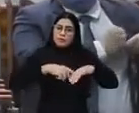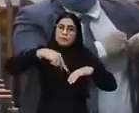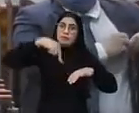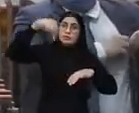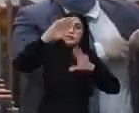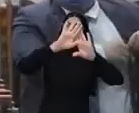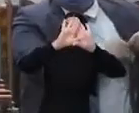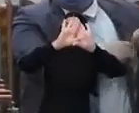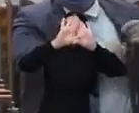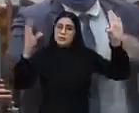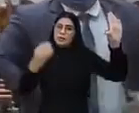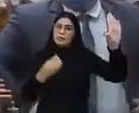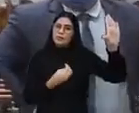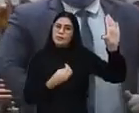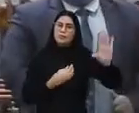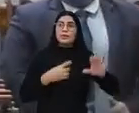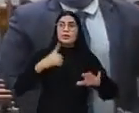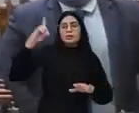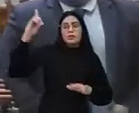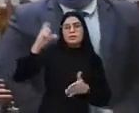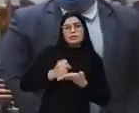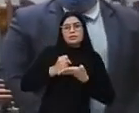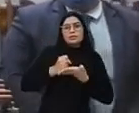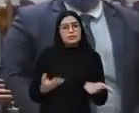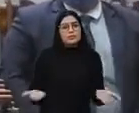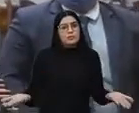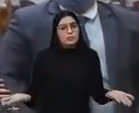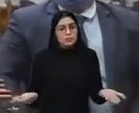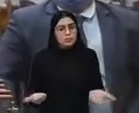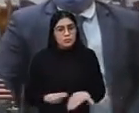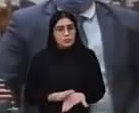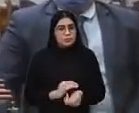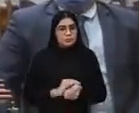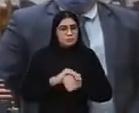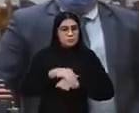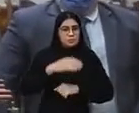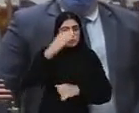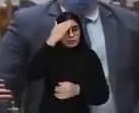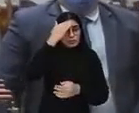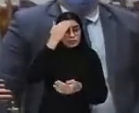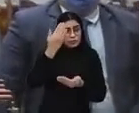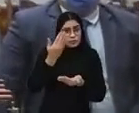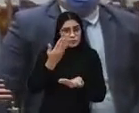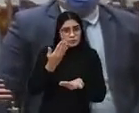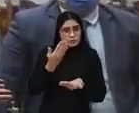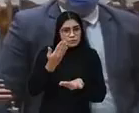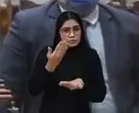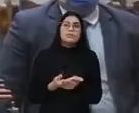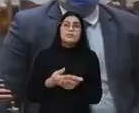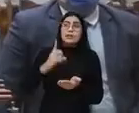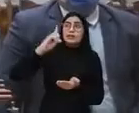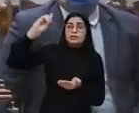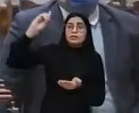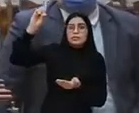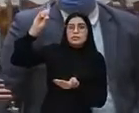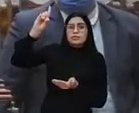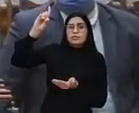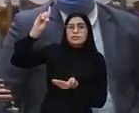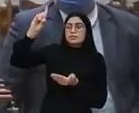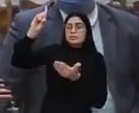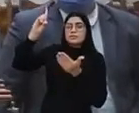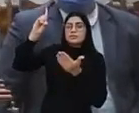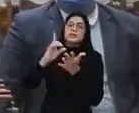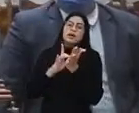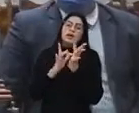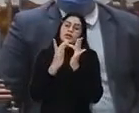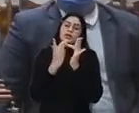céu. Aleluia! Que Deus te ajude nesta noite. Creia nesta mensagem, creia nesse Deus, aceite